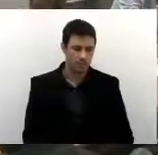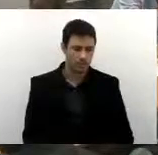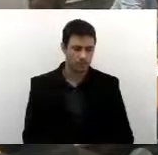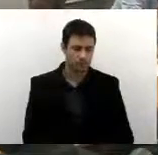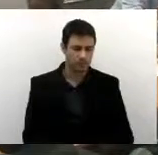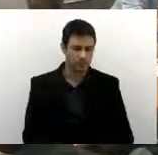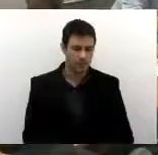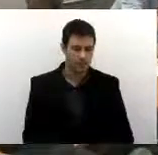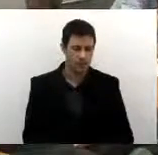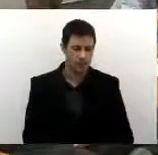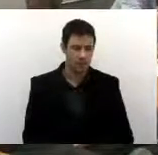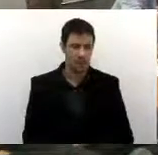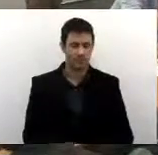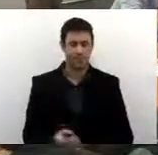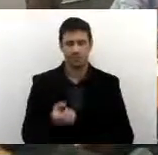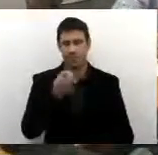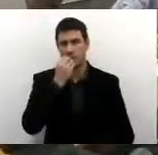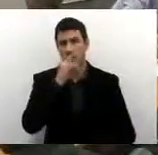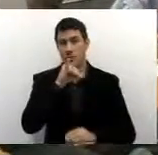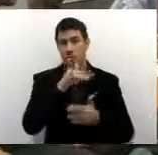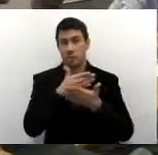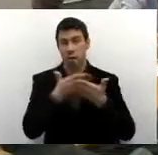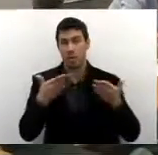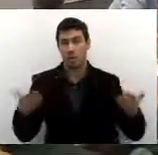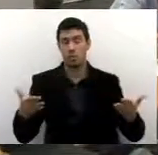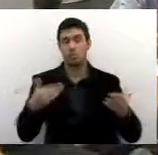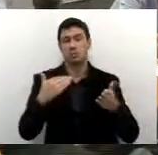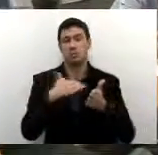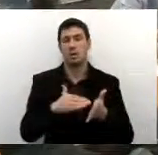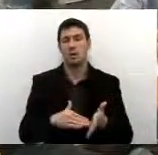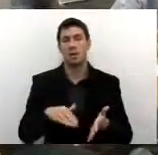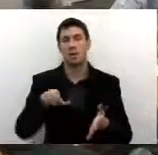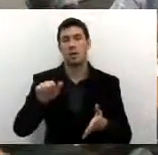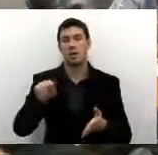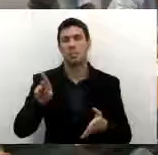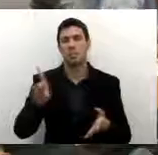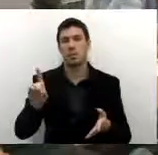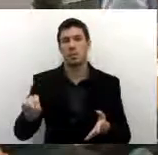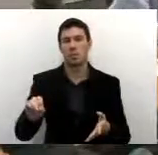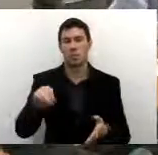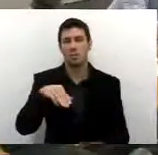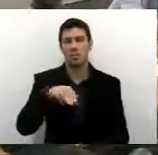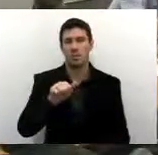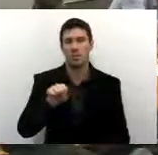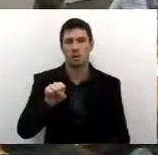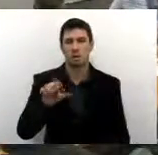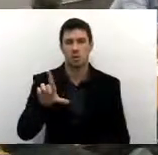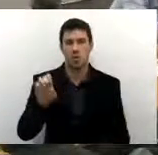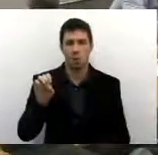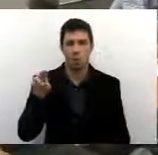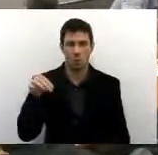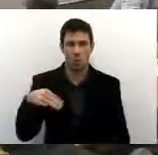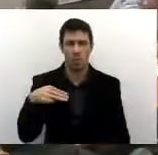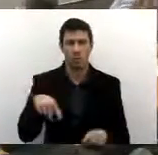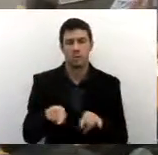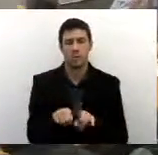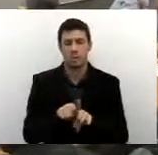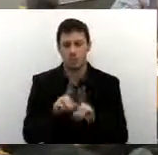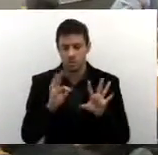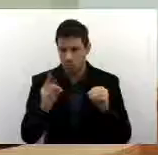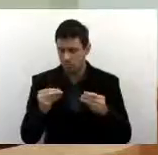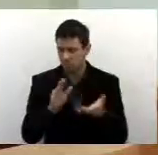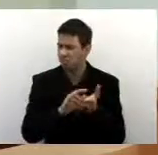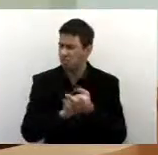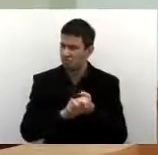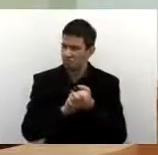Mais uma vez, bom dia a todos. Bom dia, secretário Ábido Maslon, ao qual cumprimento pelo trabalho que vem